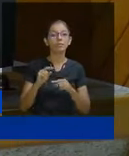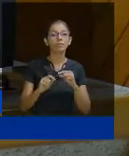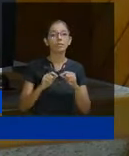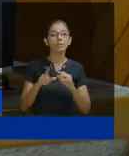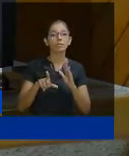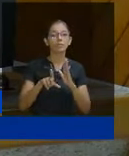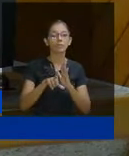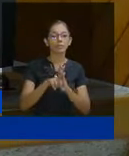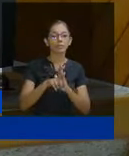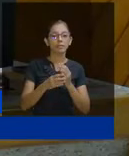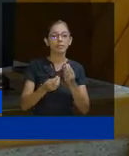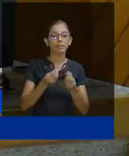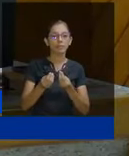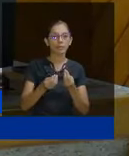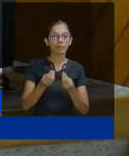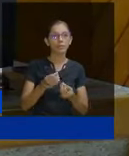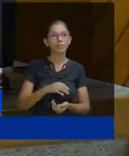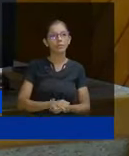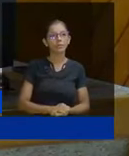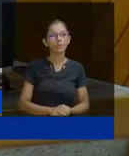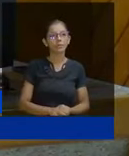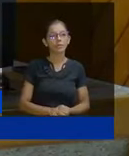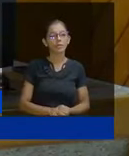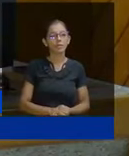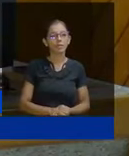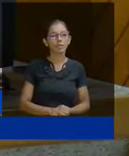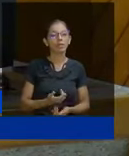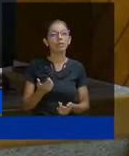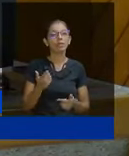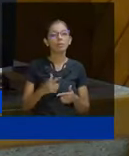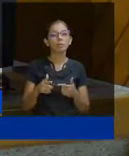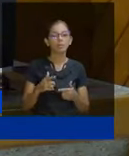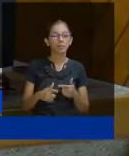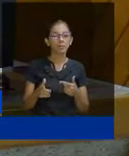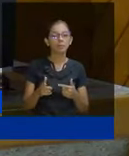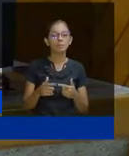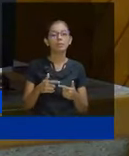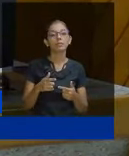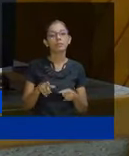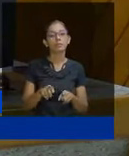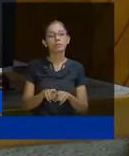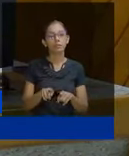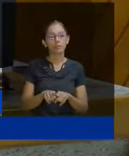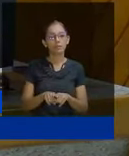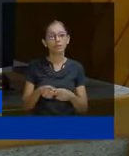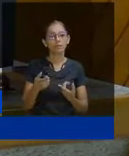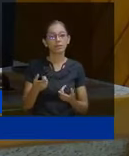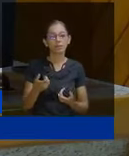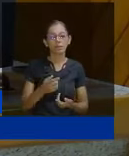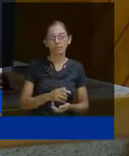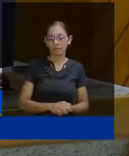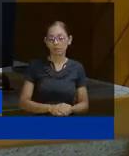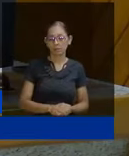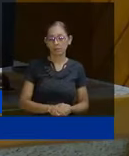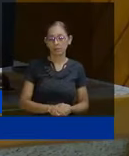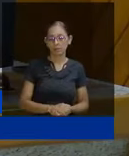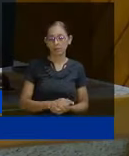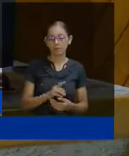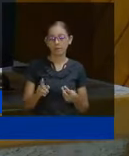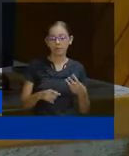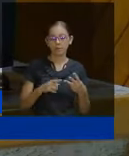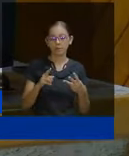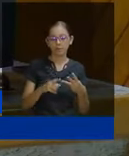inelegibilidade, que é o prejuízo ao erário e a existência do dolo. O TCU não configurou